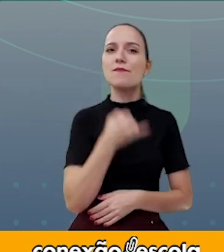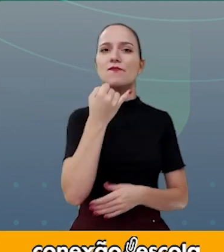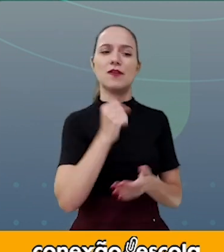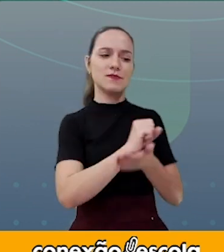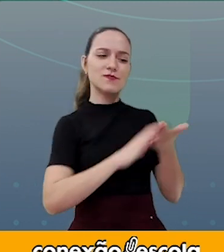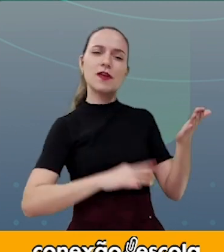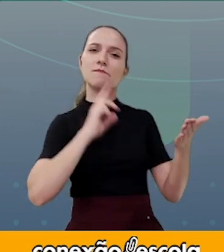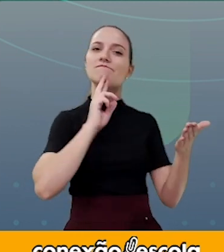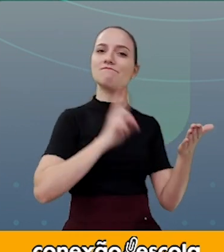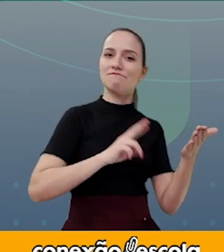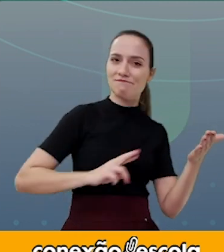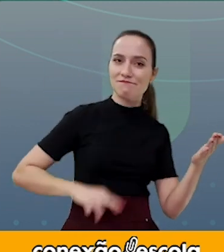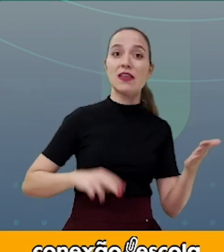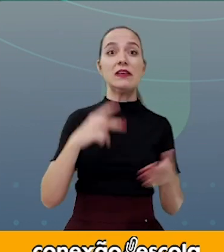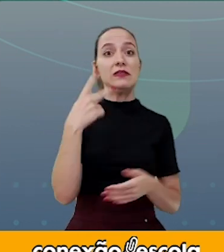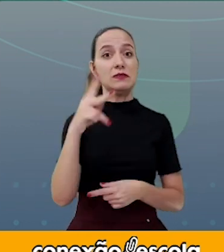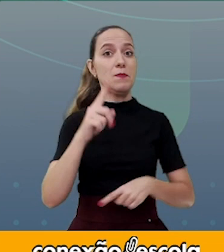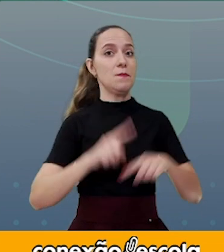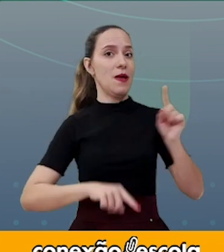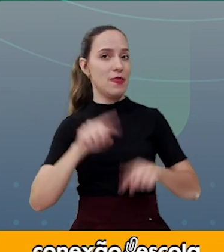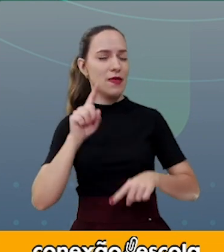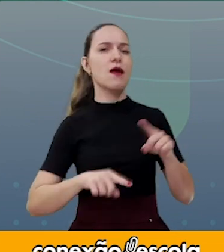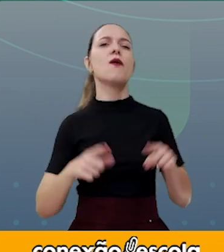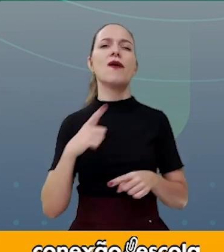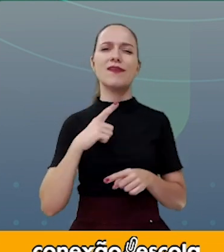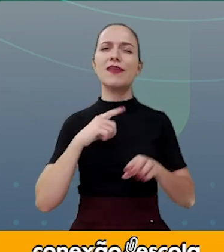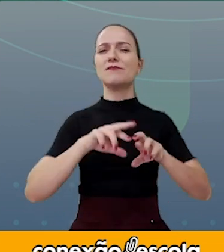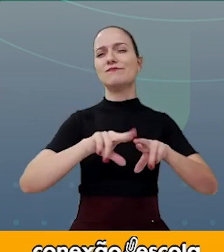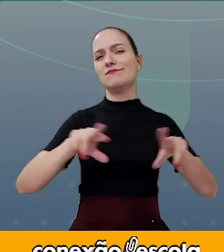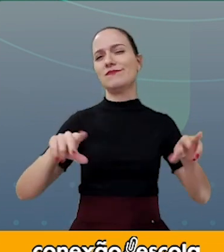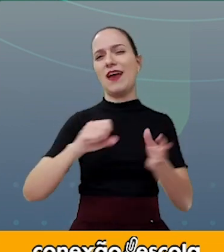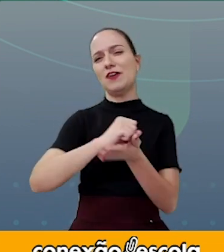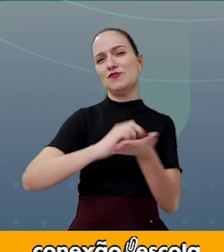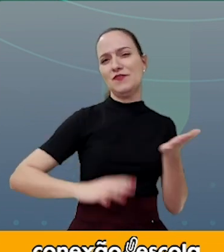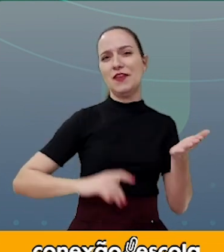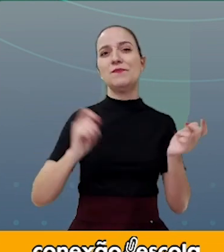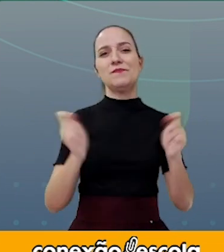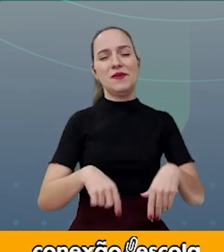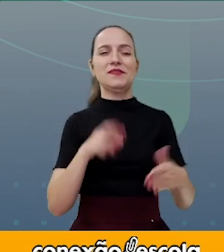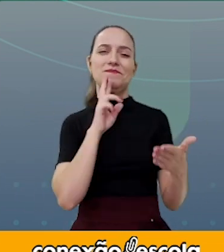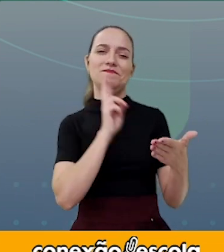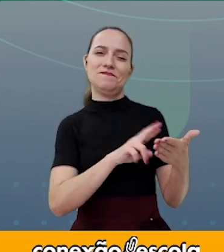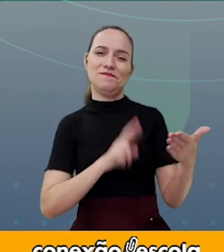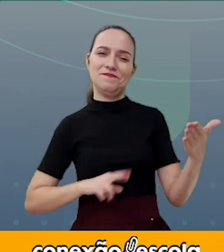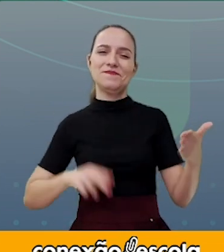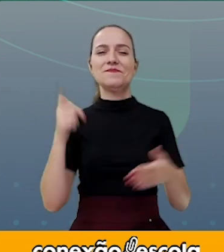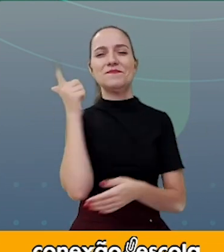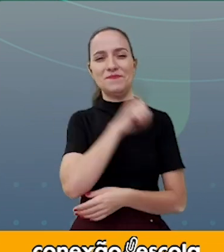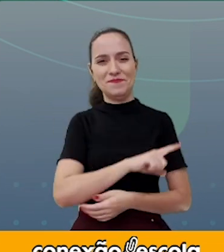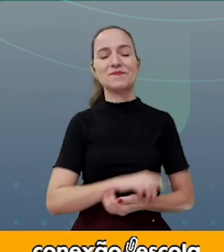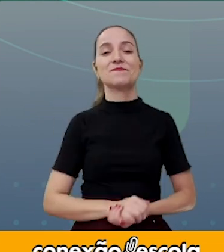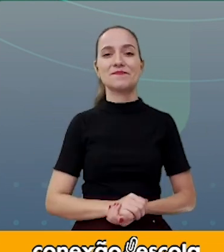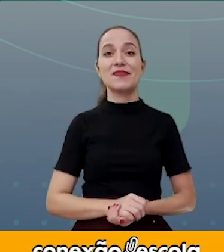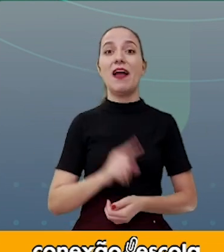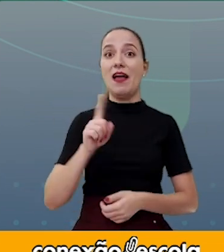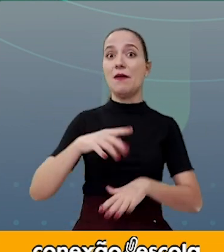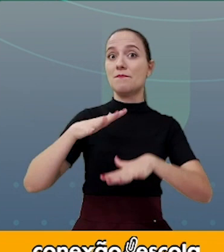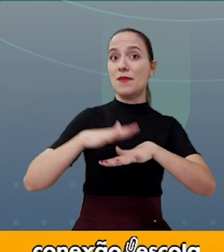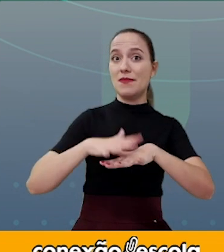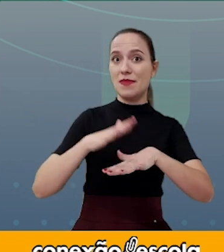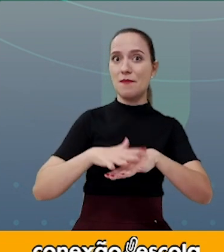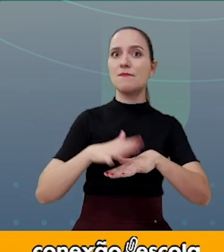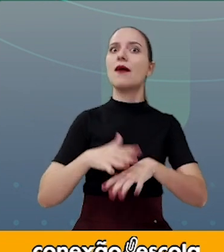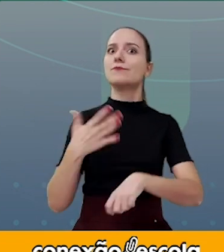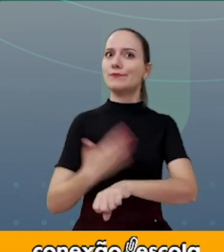portal. Pegue o seu material que tem um monte de exercícios te esperando. Matemática